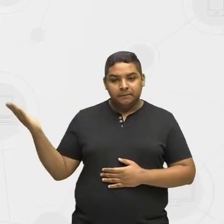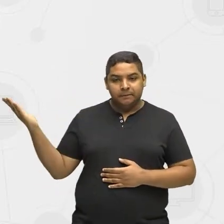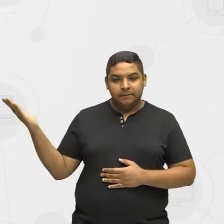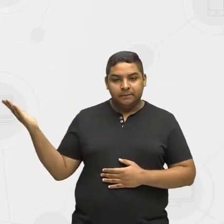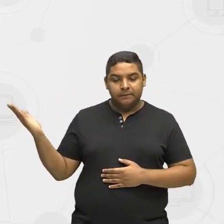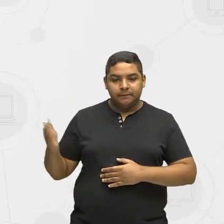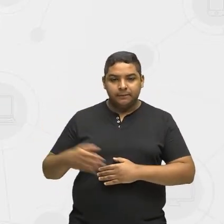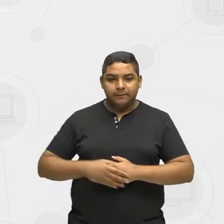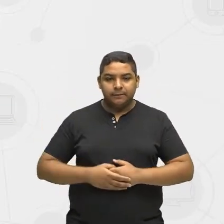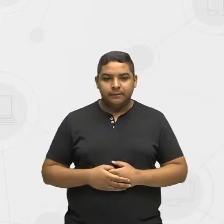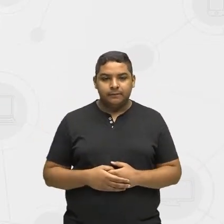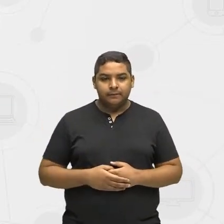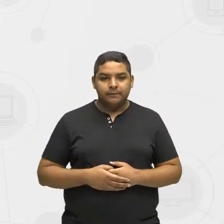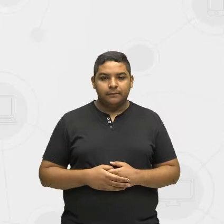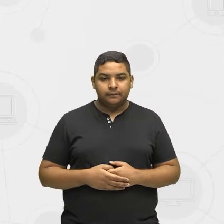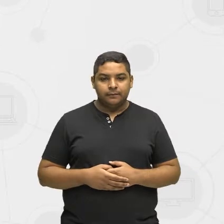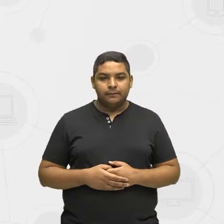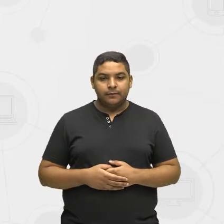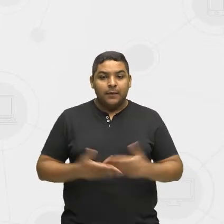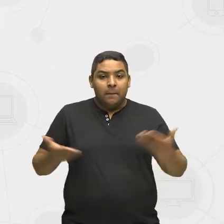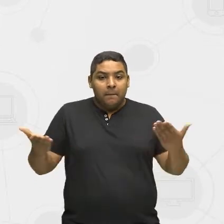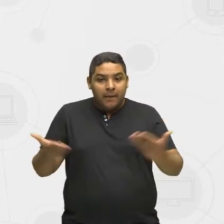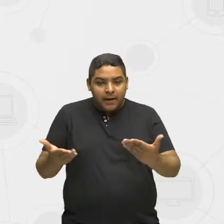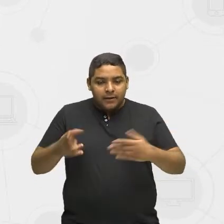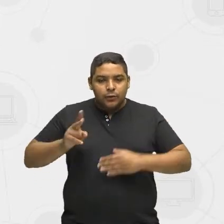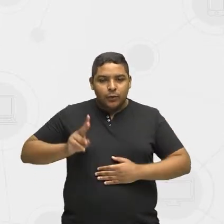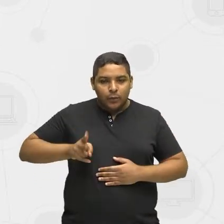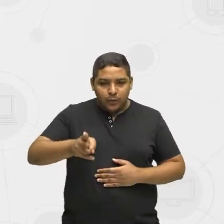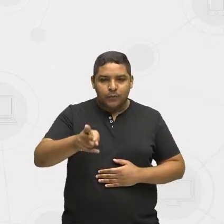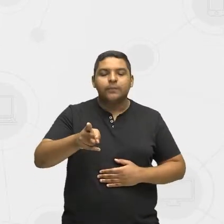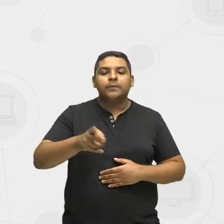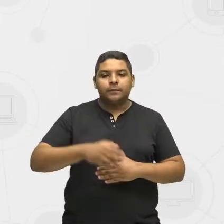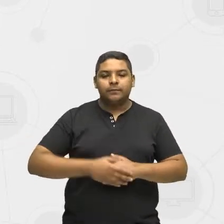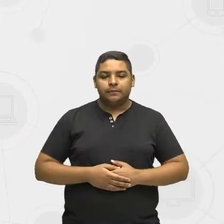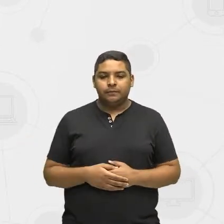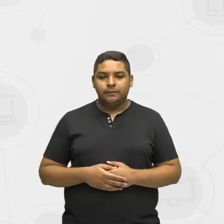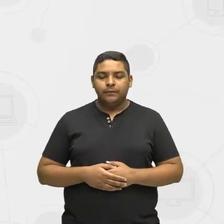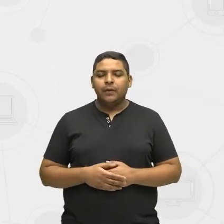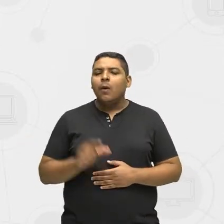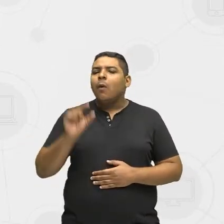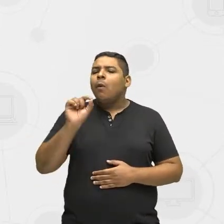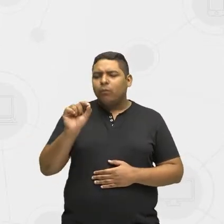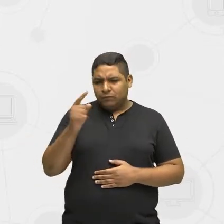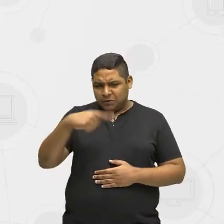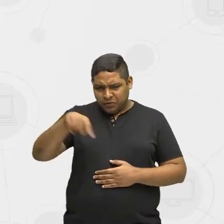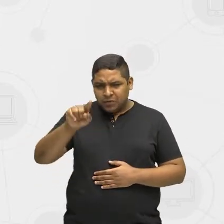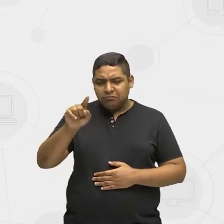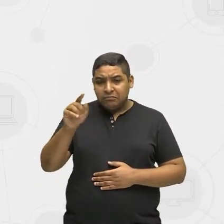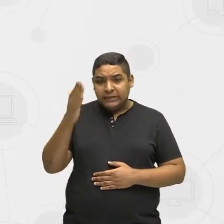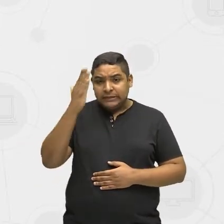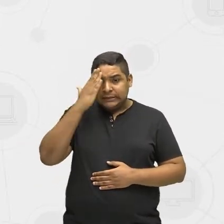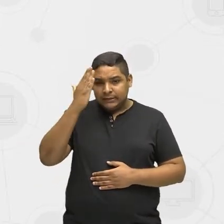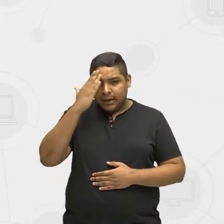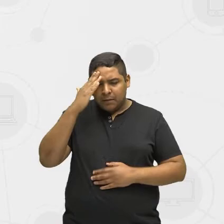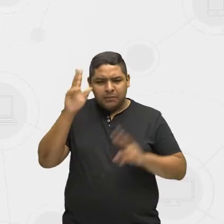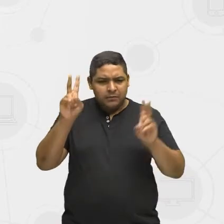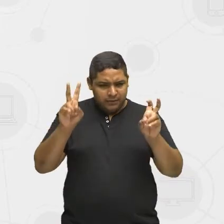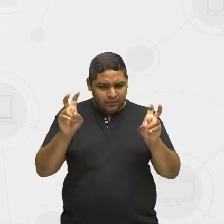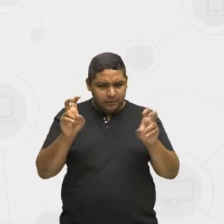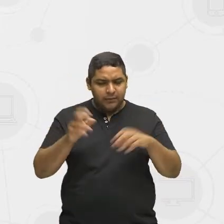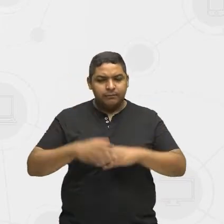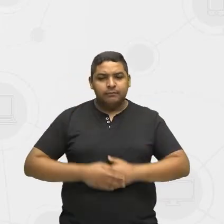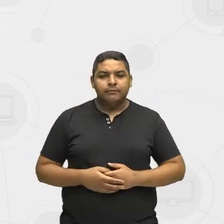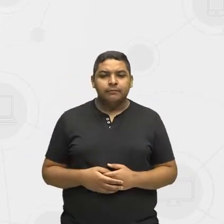Continuous. Presente contínuo. Quem será que já ouviu falar sobre o presente contínuo?